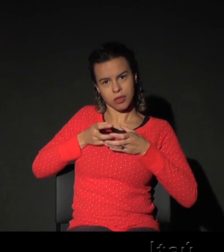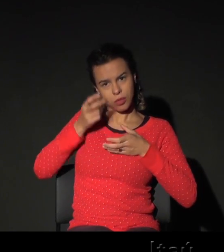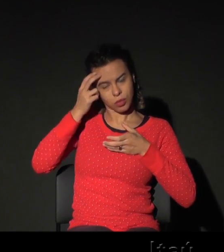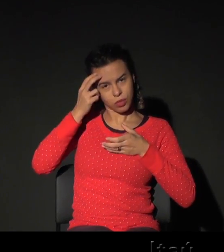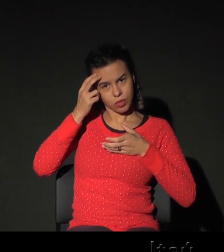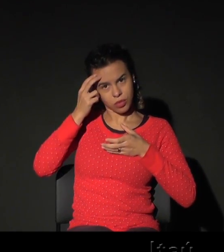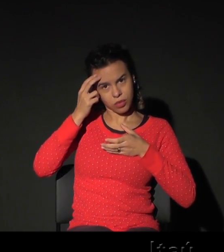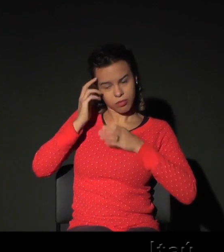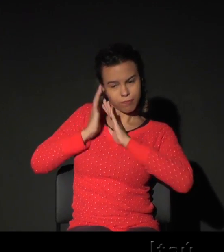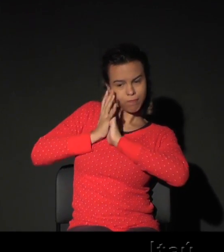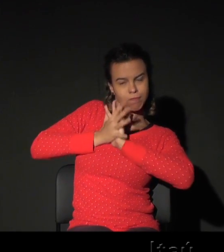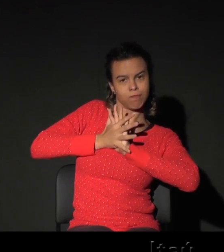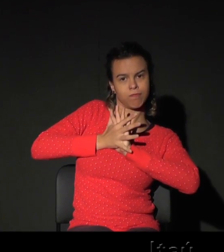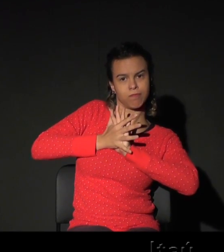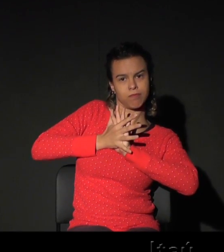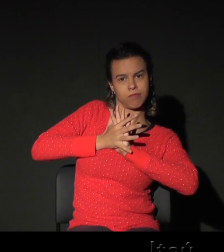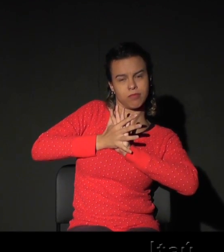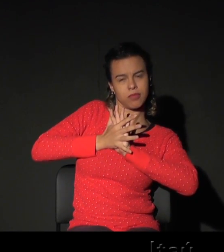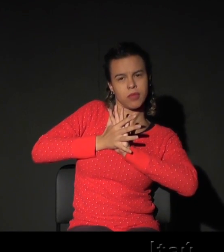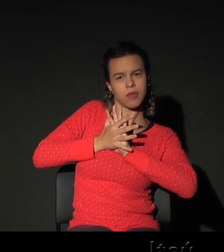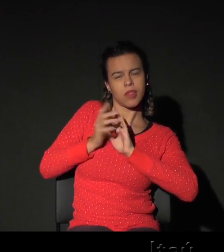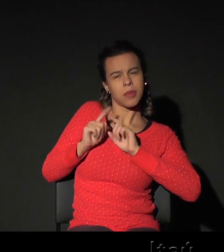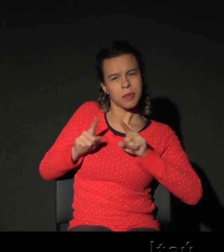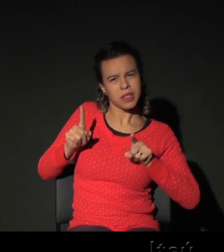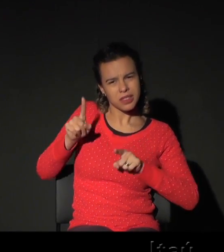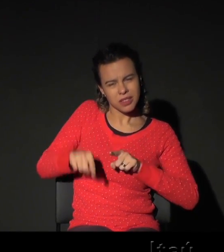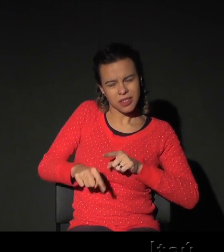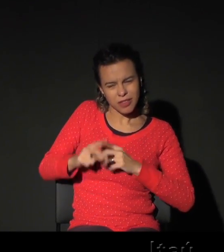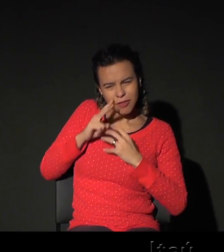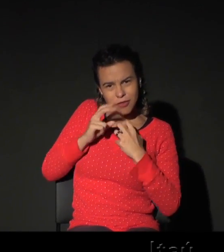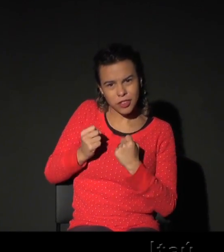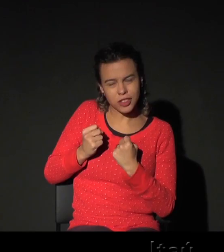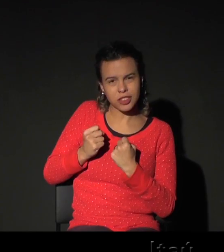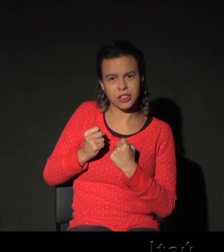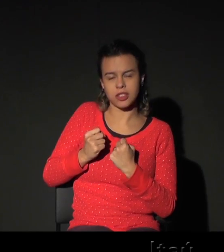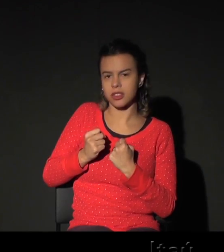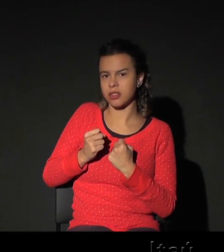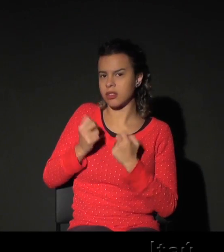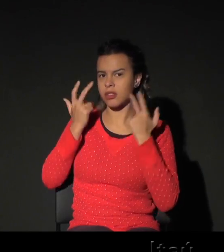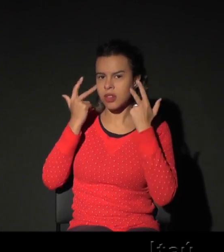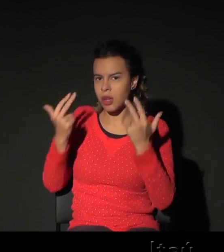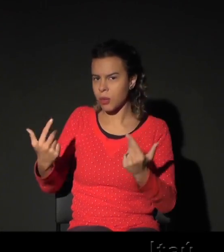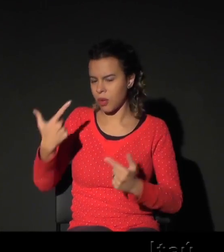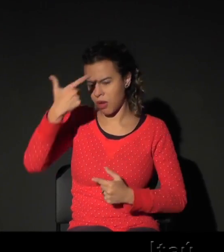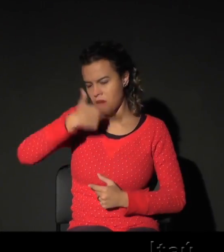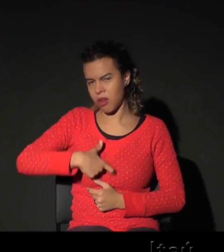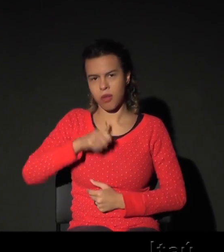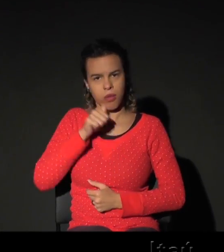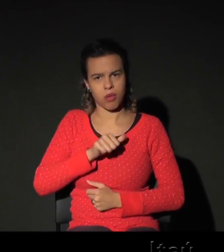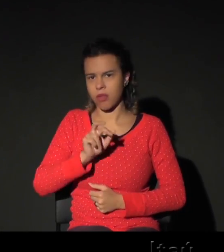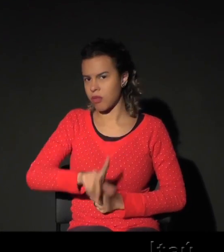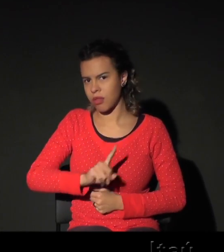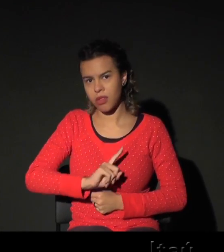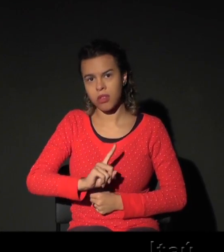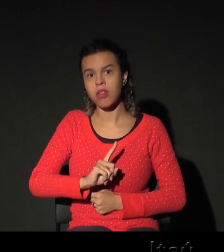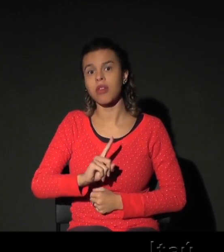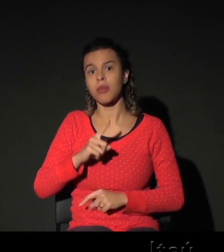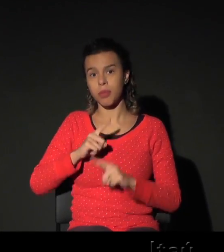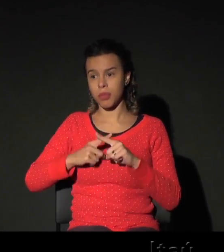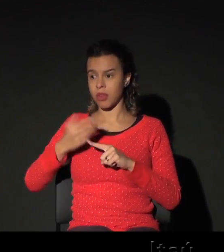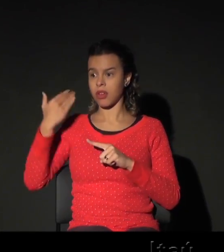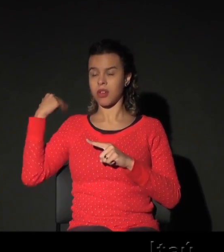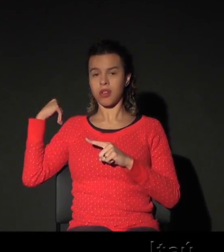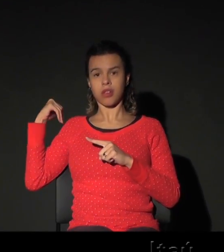estava oprimida mas era uma opressão não natural dela porque ela vem